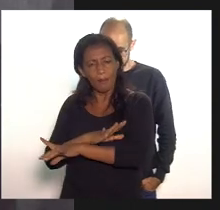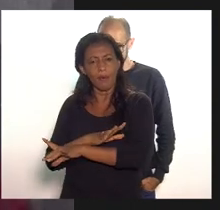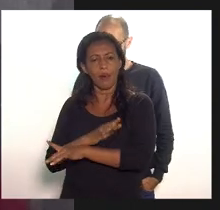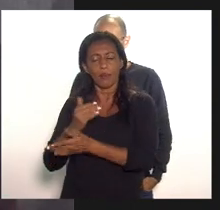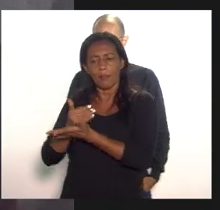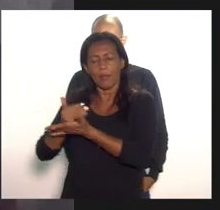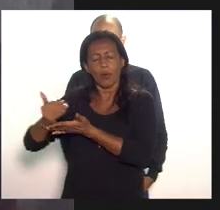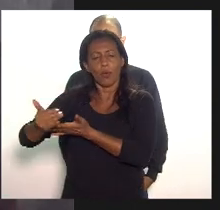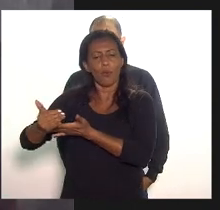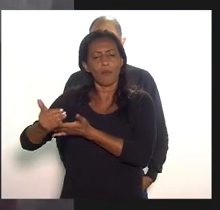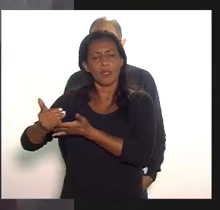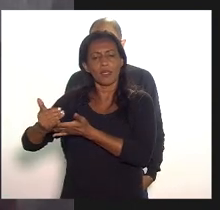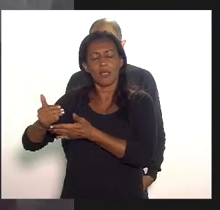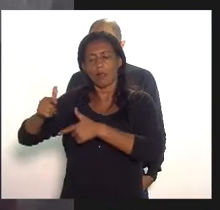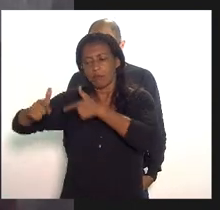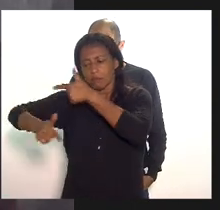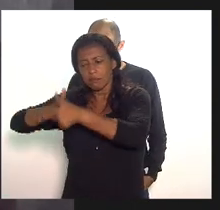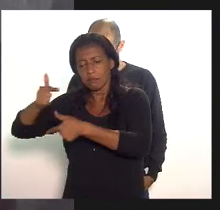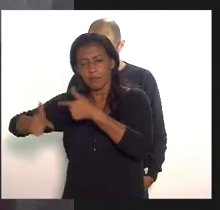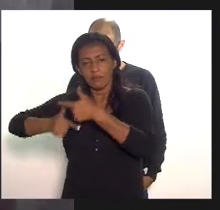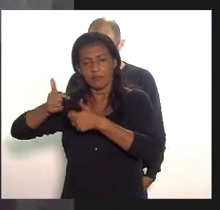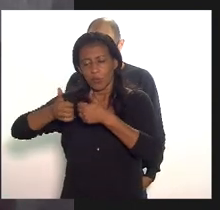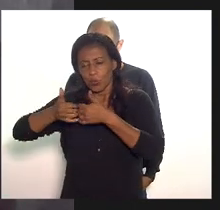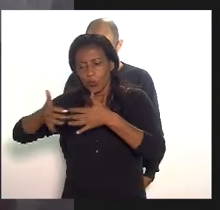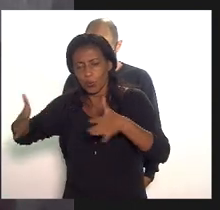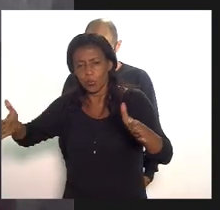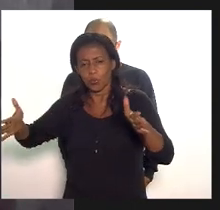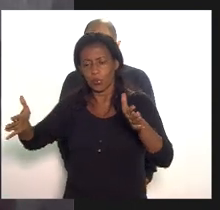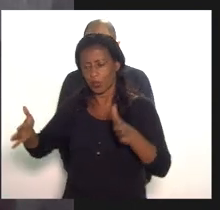para começar a funcionar. De início, vai